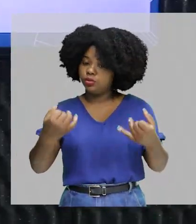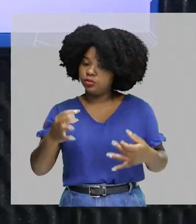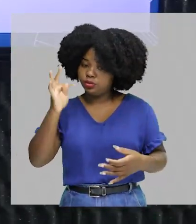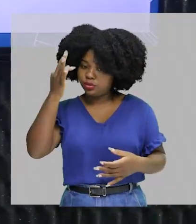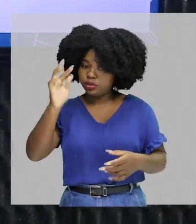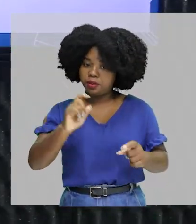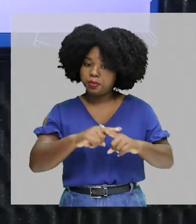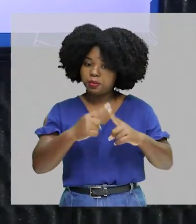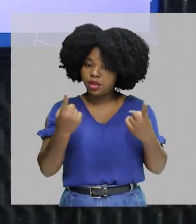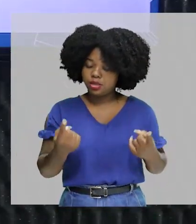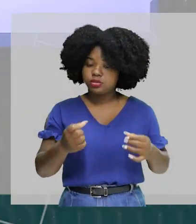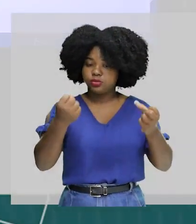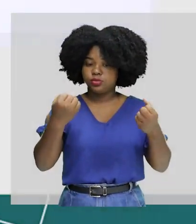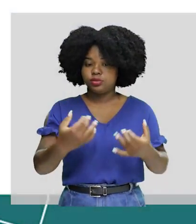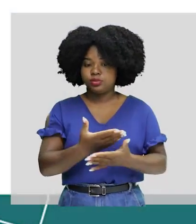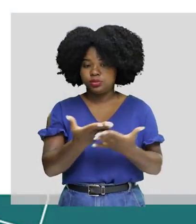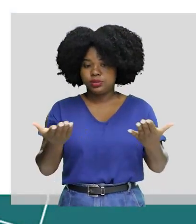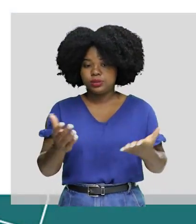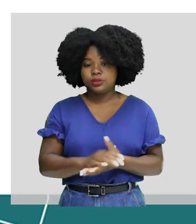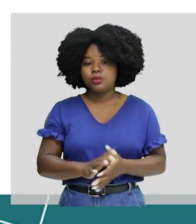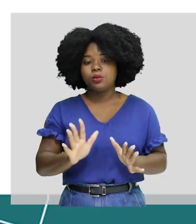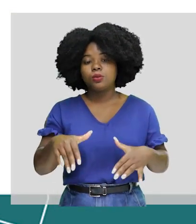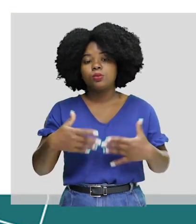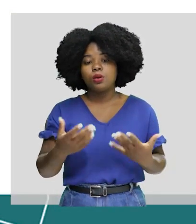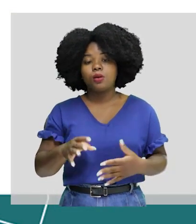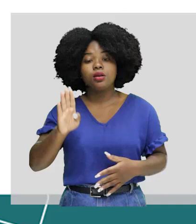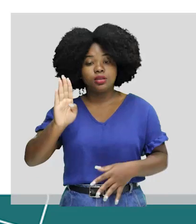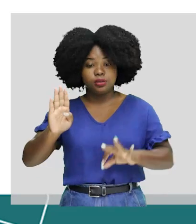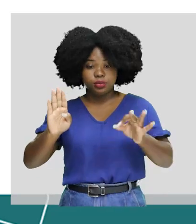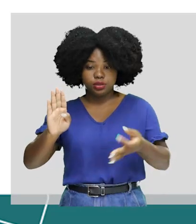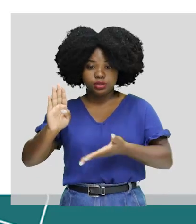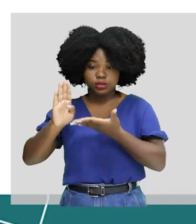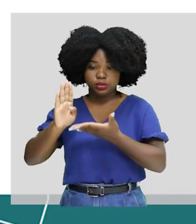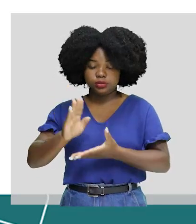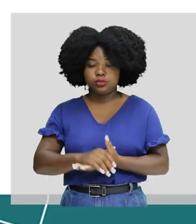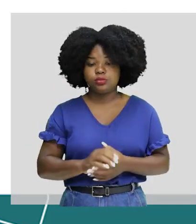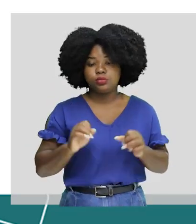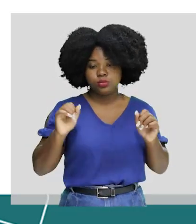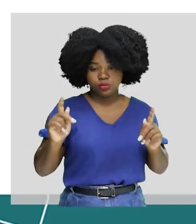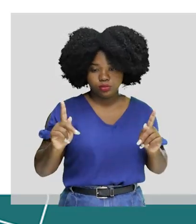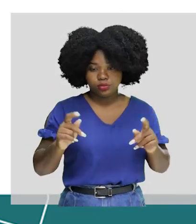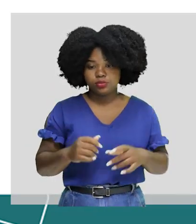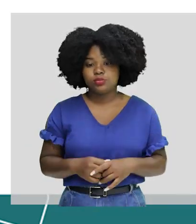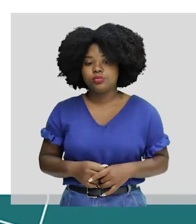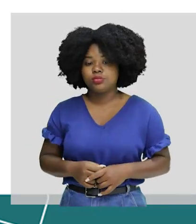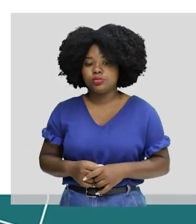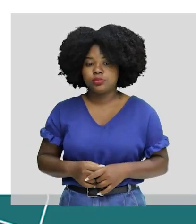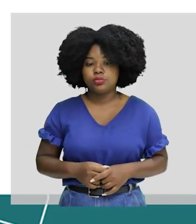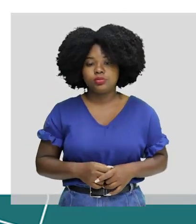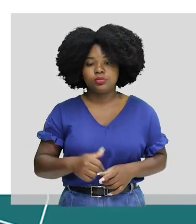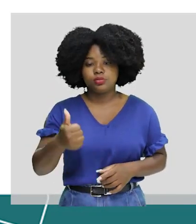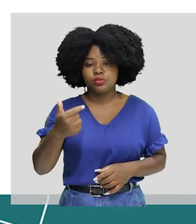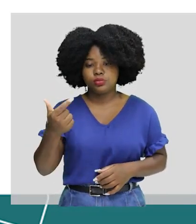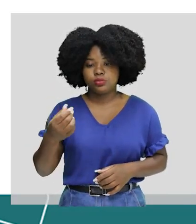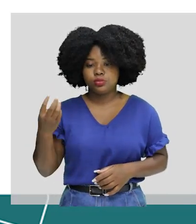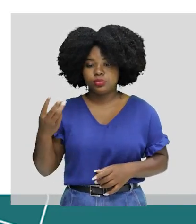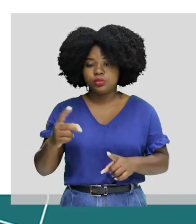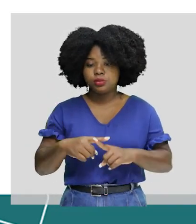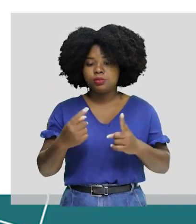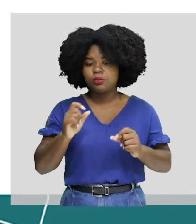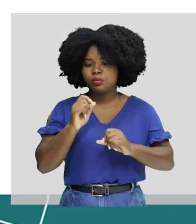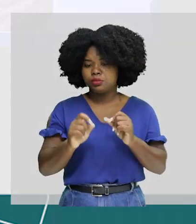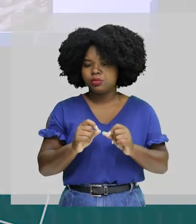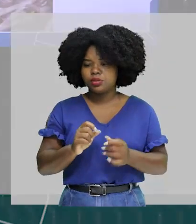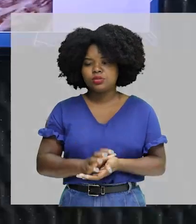mas vamos aqui, ó. A alternativa correta aqui vai ser a letra B, tá? A alternativa correta vai ser 1, 2 e 3. Mas vamos ver o